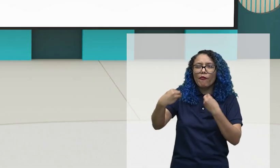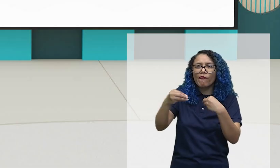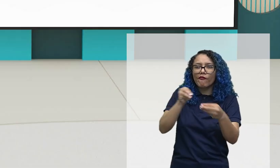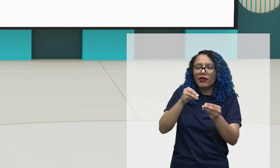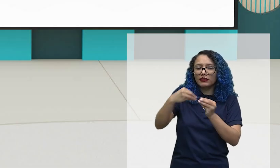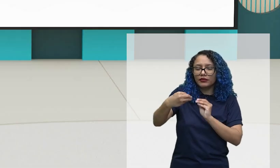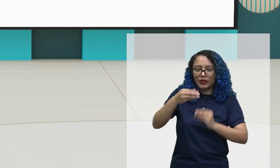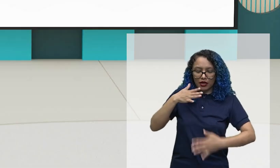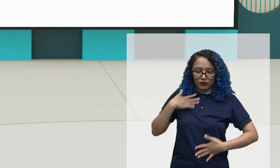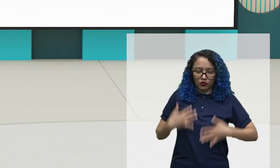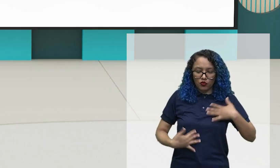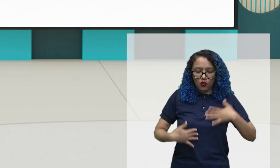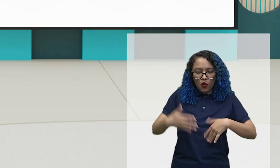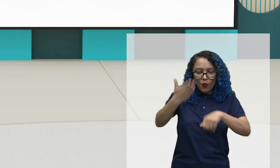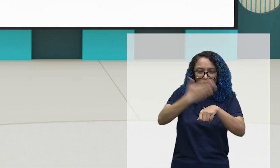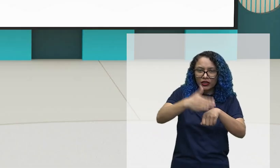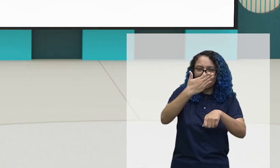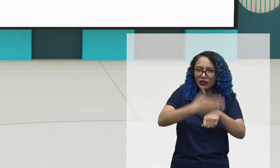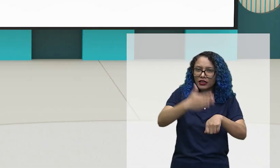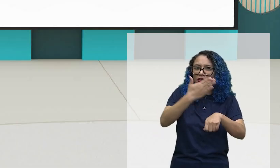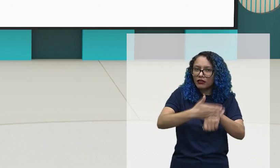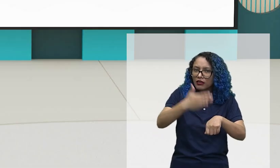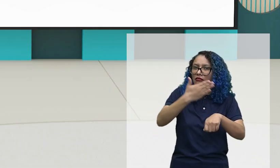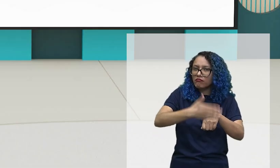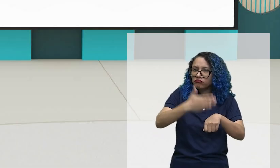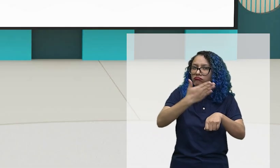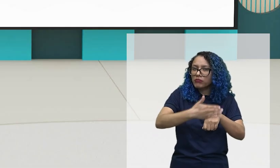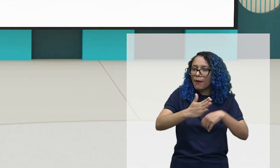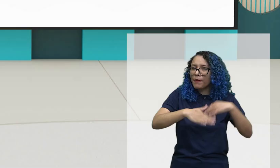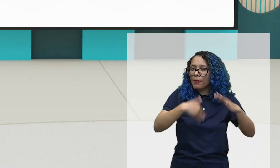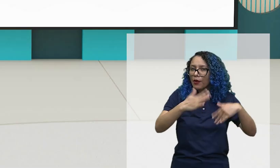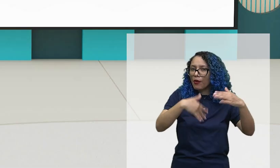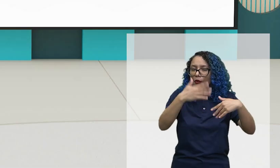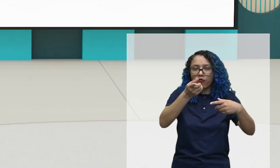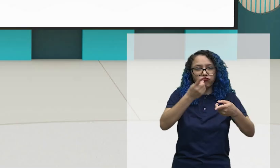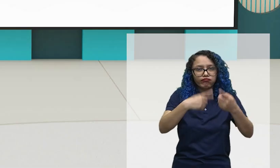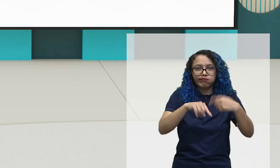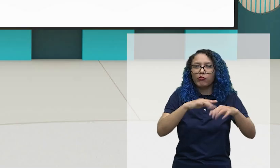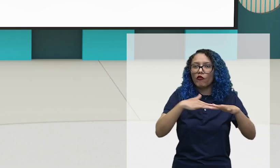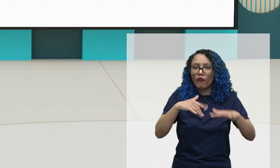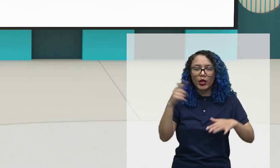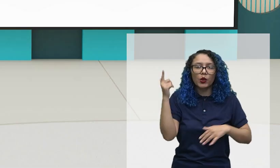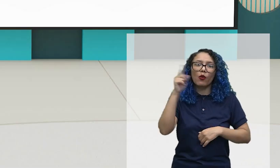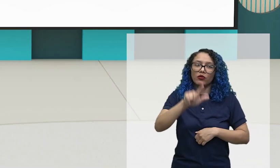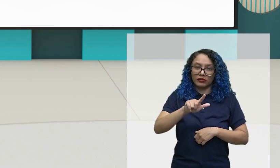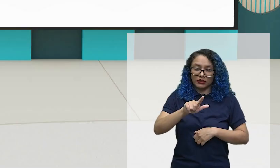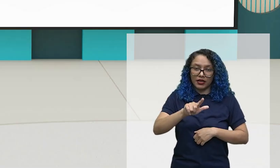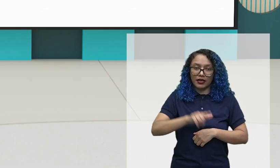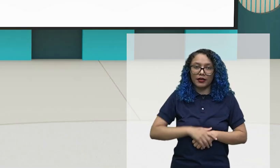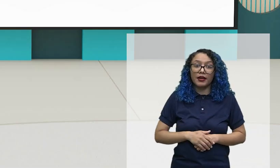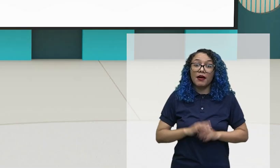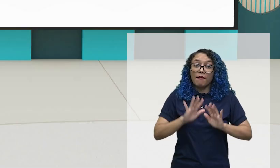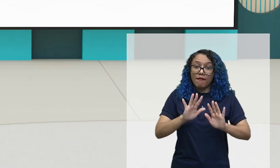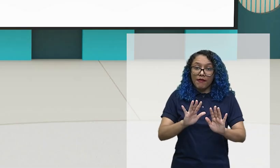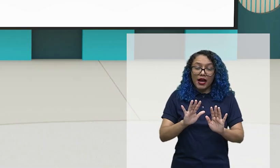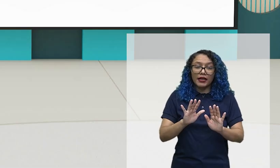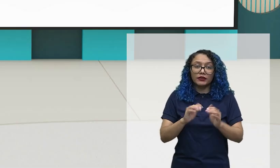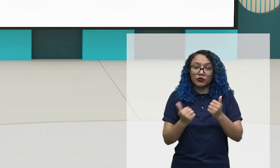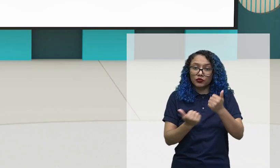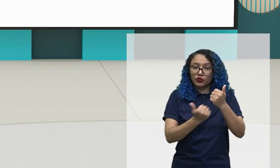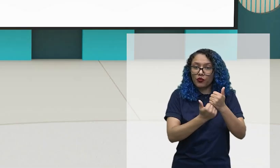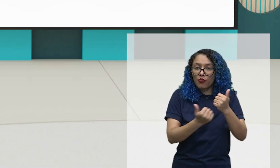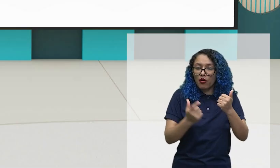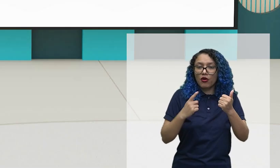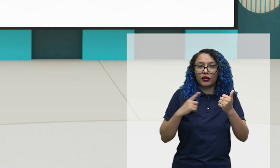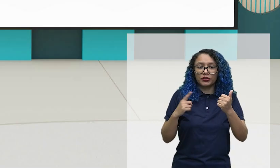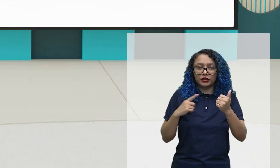ela trabalha a sua flexibilidade e ela treina isso com o tempo, ela vai conseguir executar esse movimento.